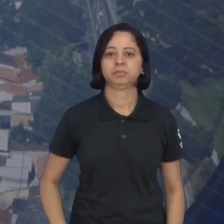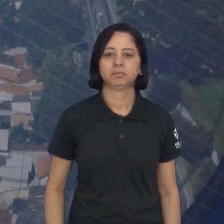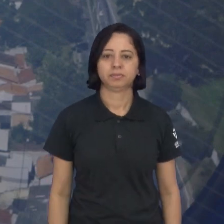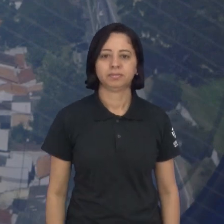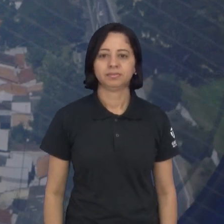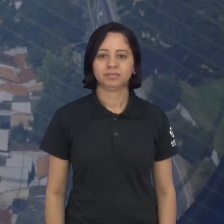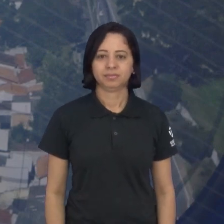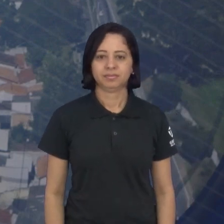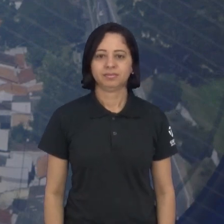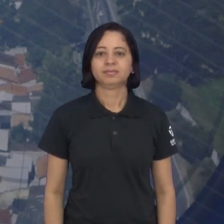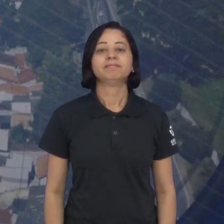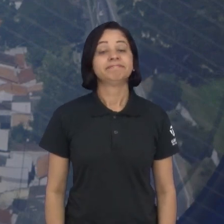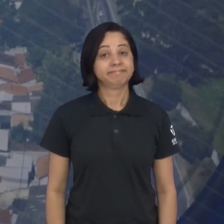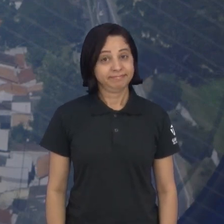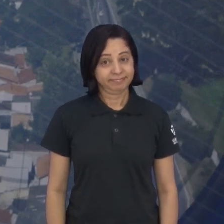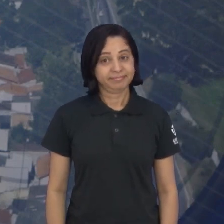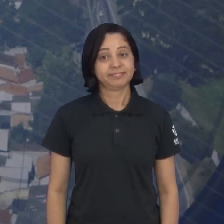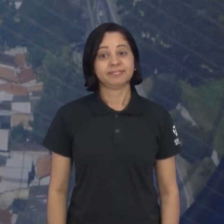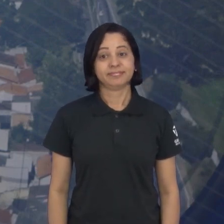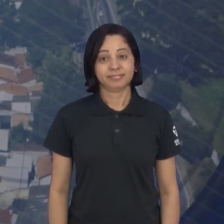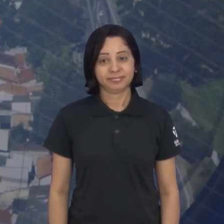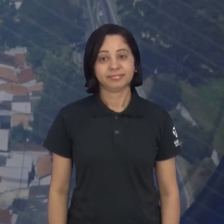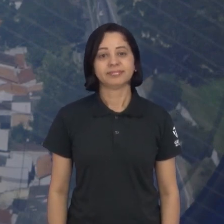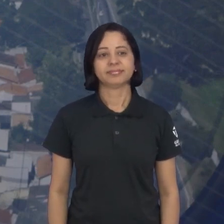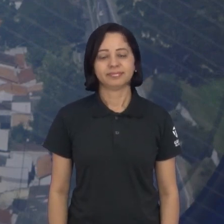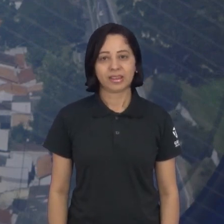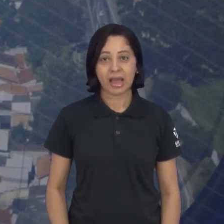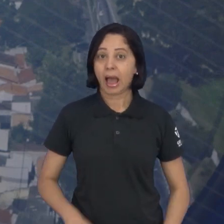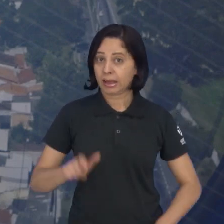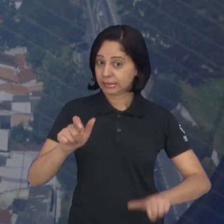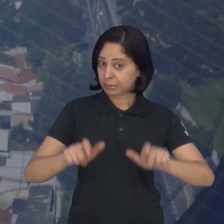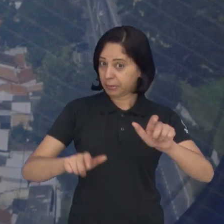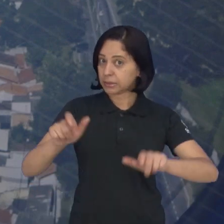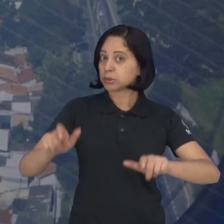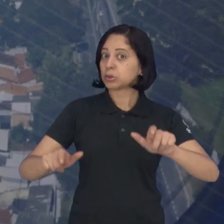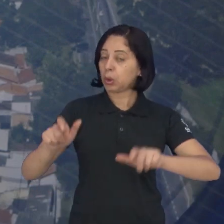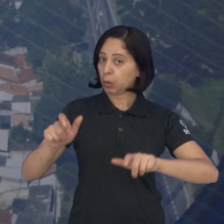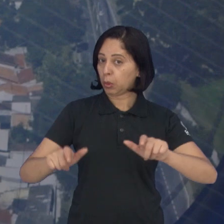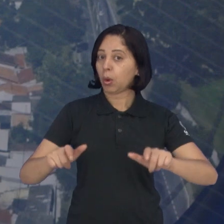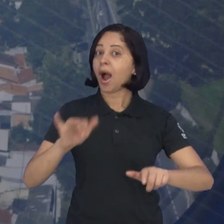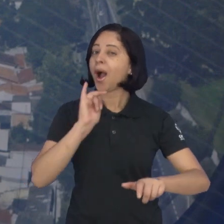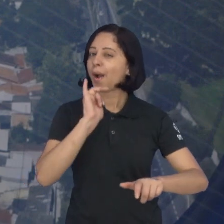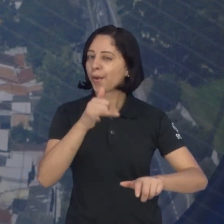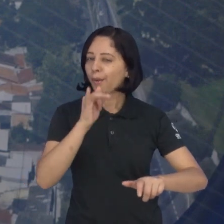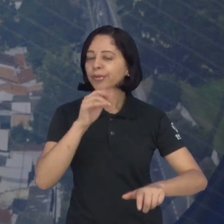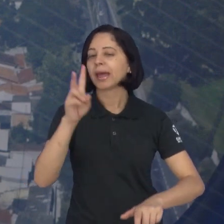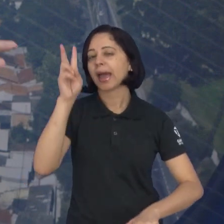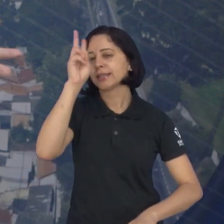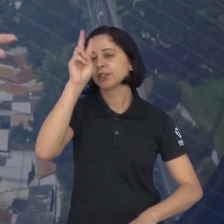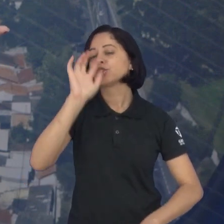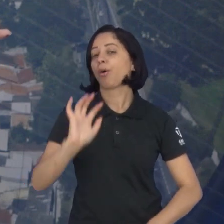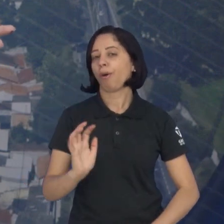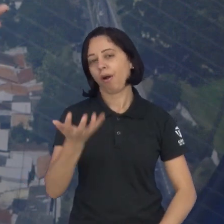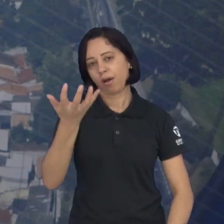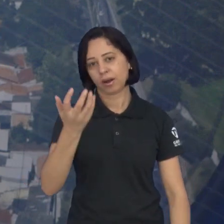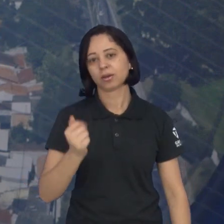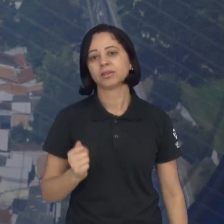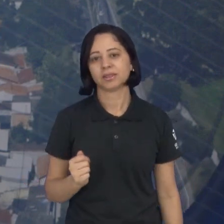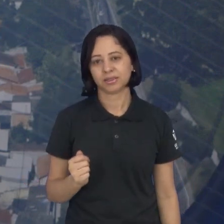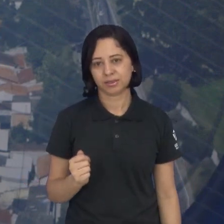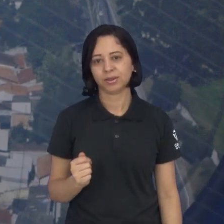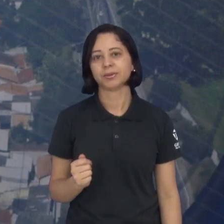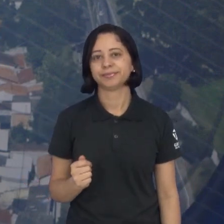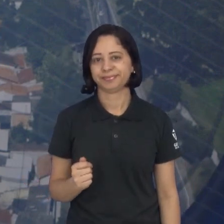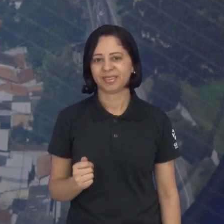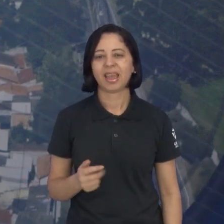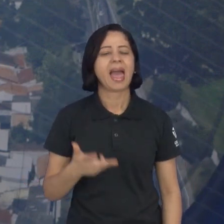Uhum. É isso aí, gente, o pessoal falando, né? A maioria contando alguma situação que já viveu. É quase